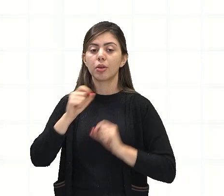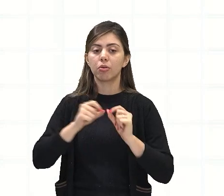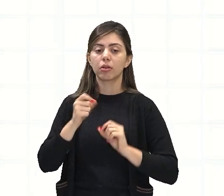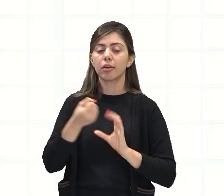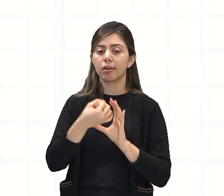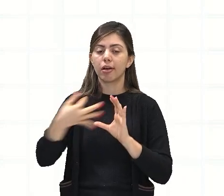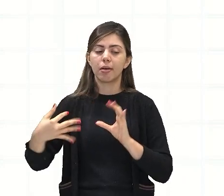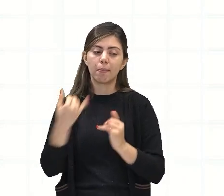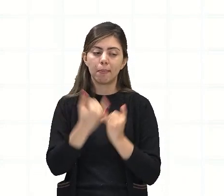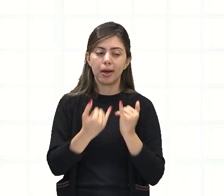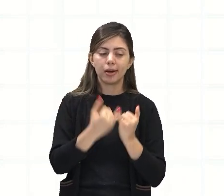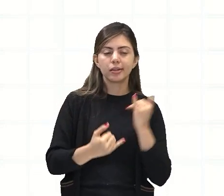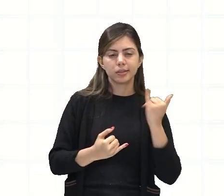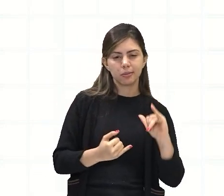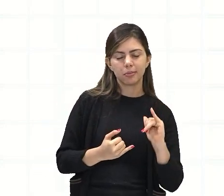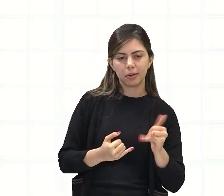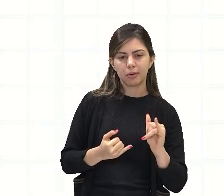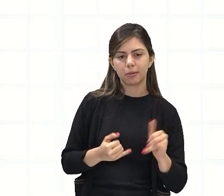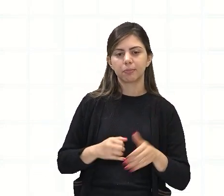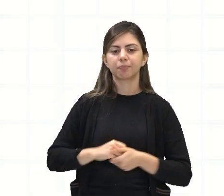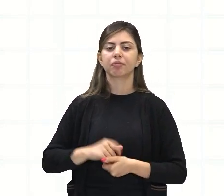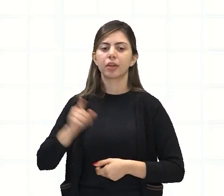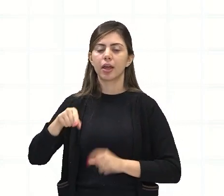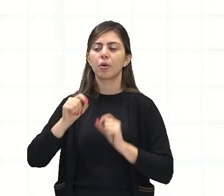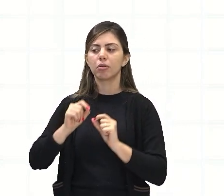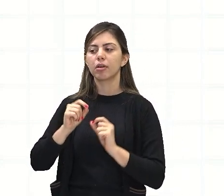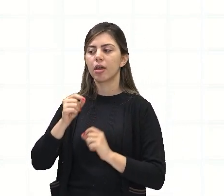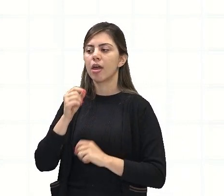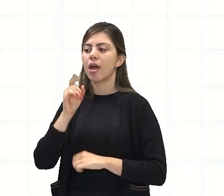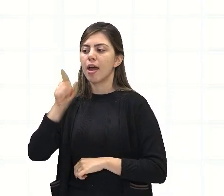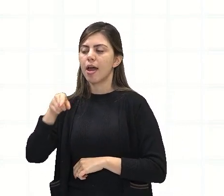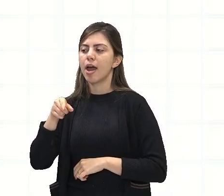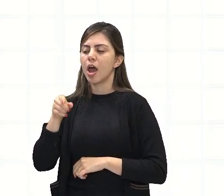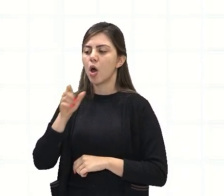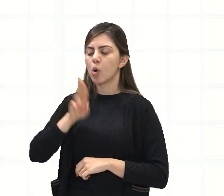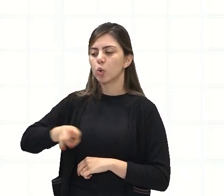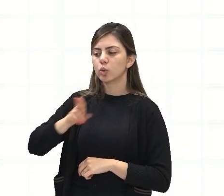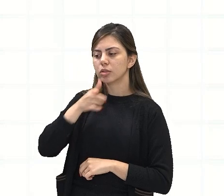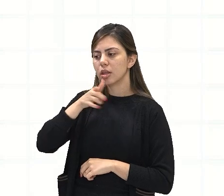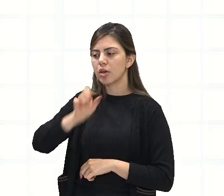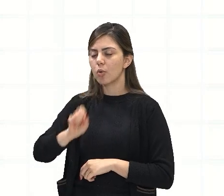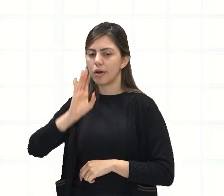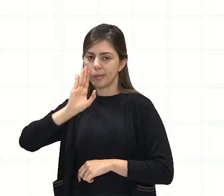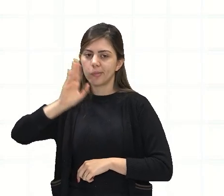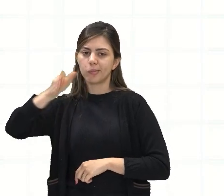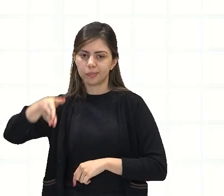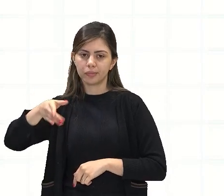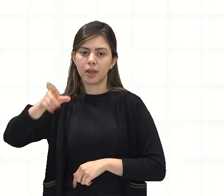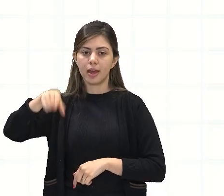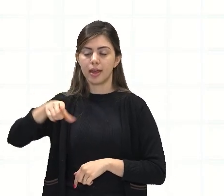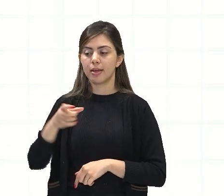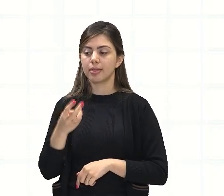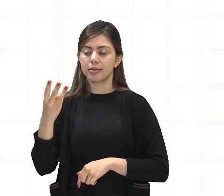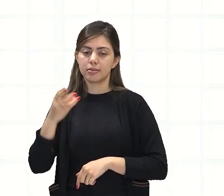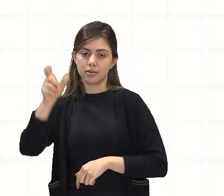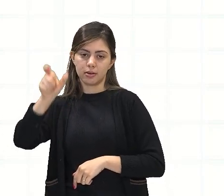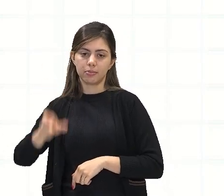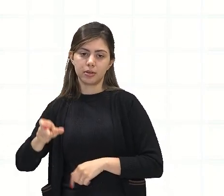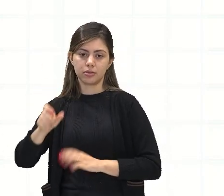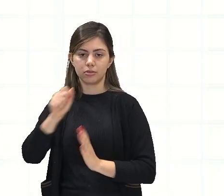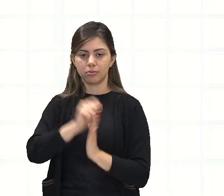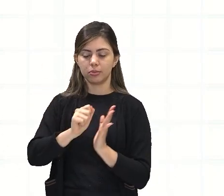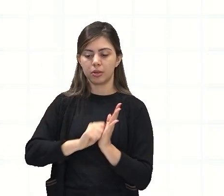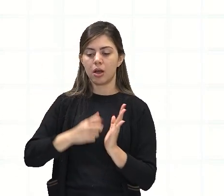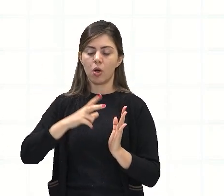características parecidas com a da notícia. Nós temos aí linguagem objetiva, terceira pessoa do discurso, a